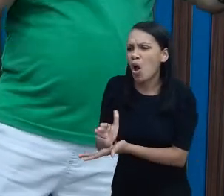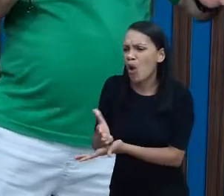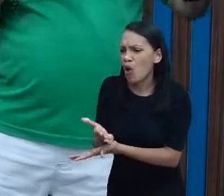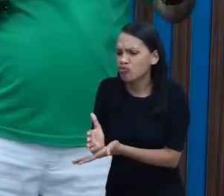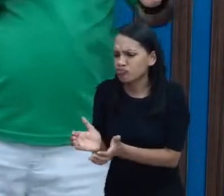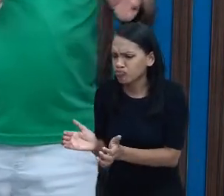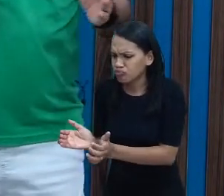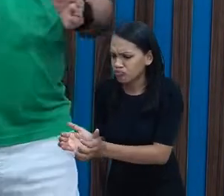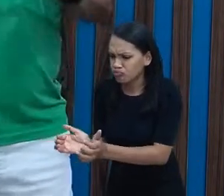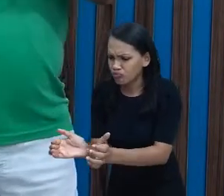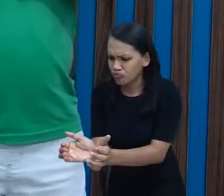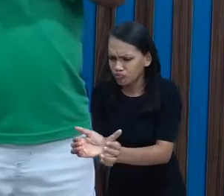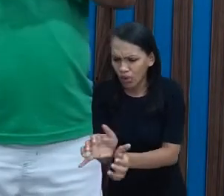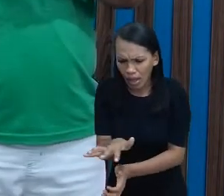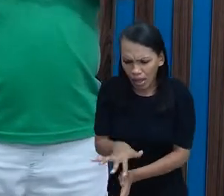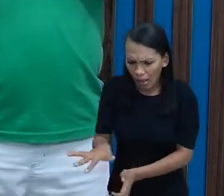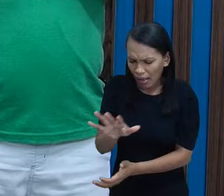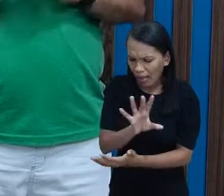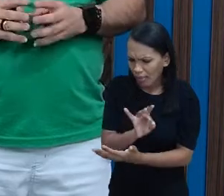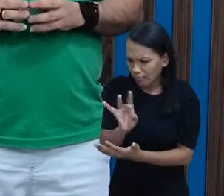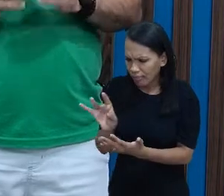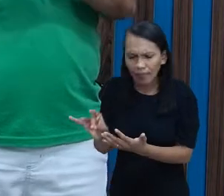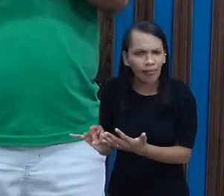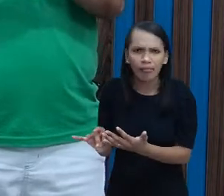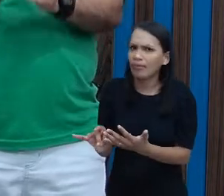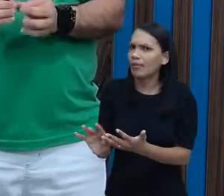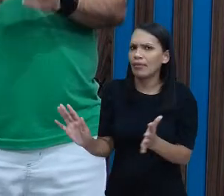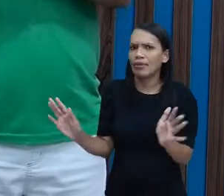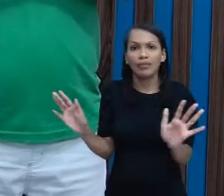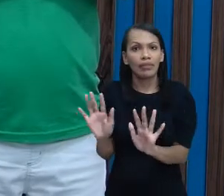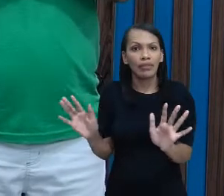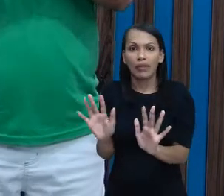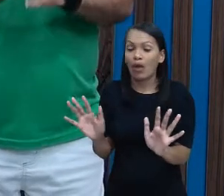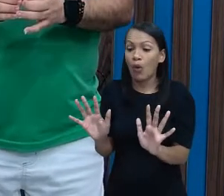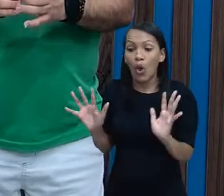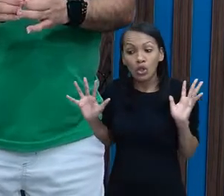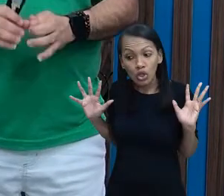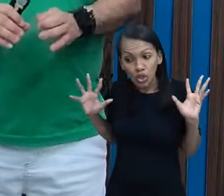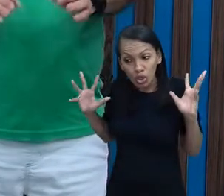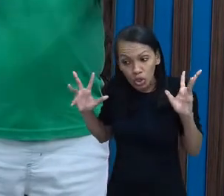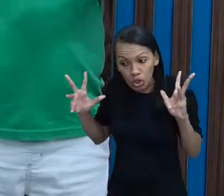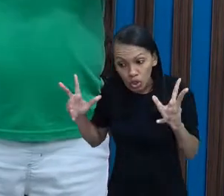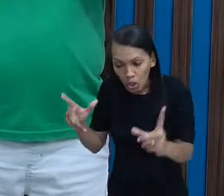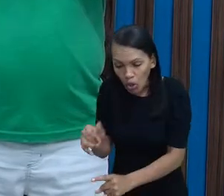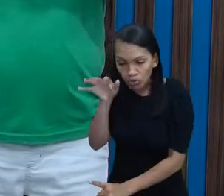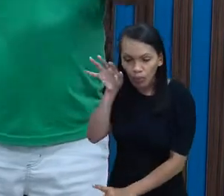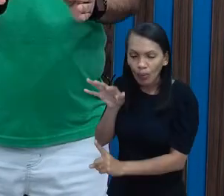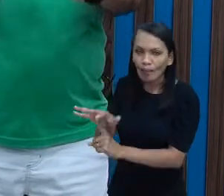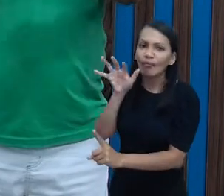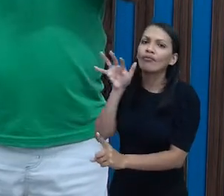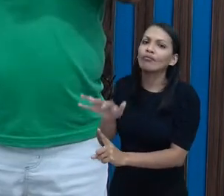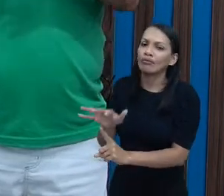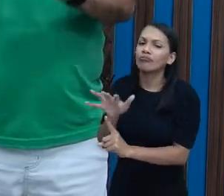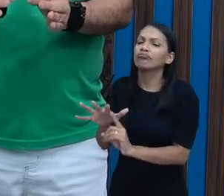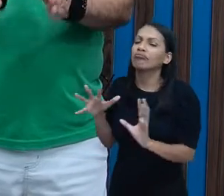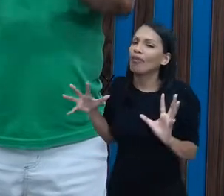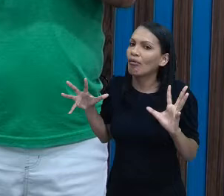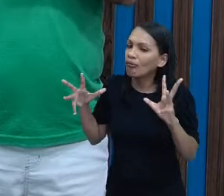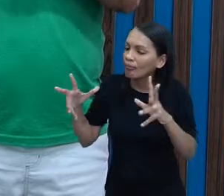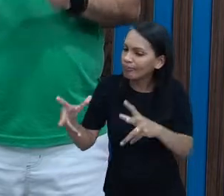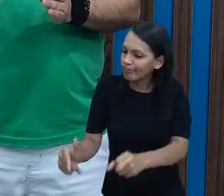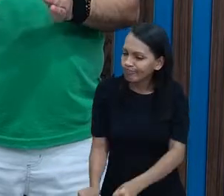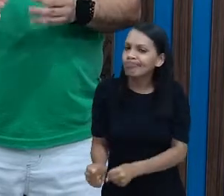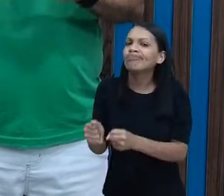territórios específicos. A ideia era exercer uma dominação e influência sobre todo o